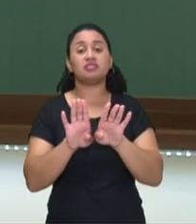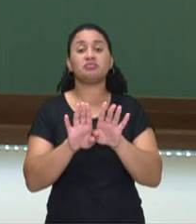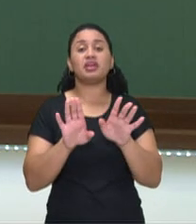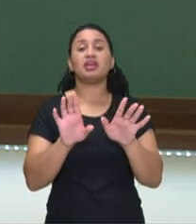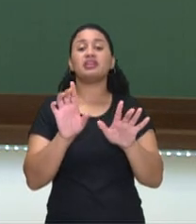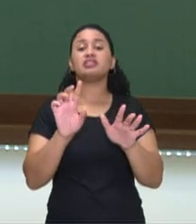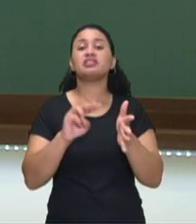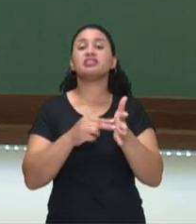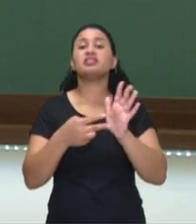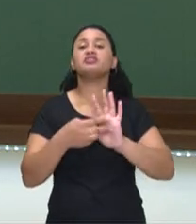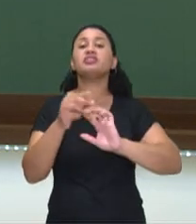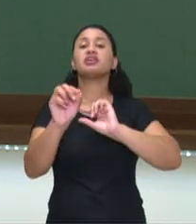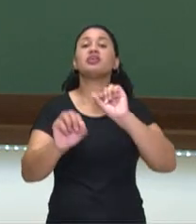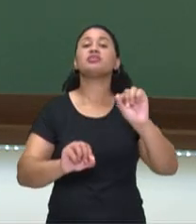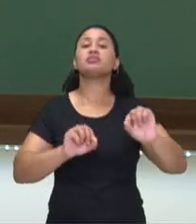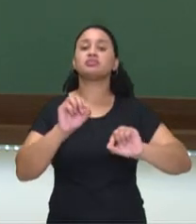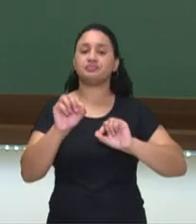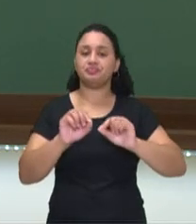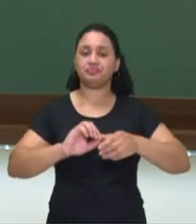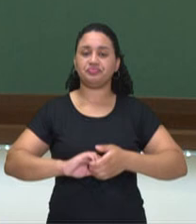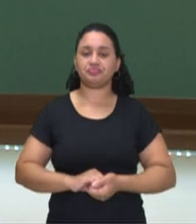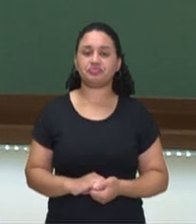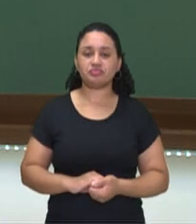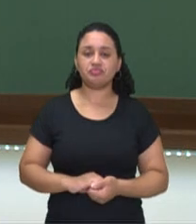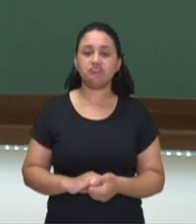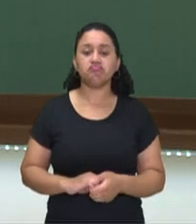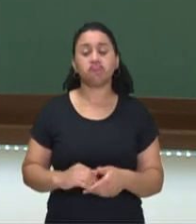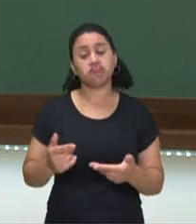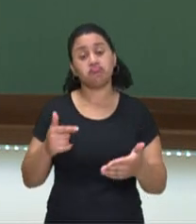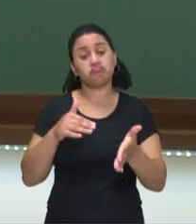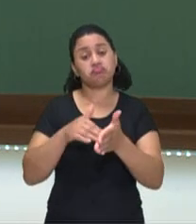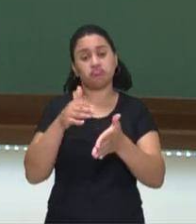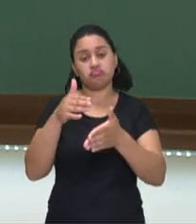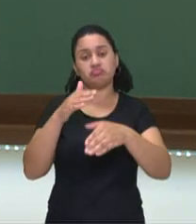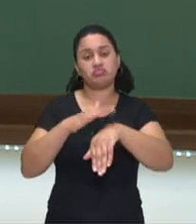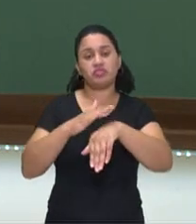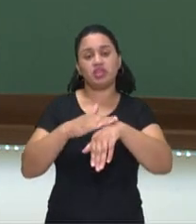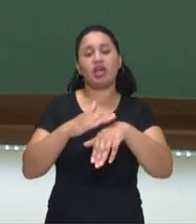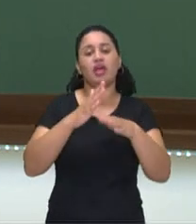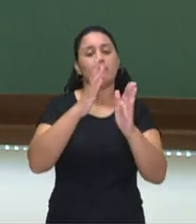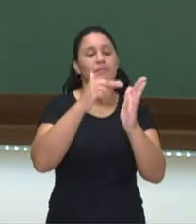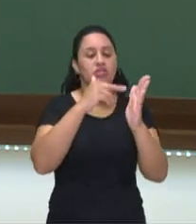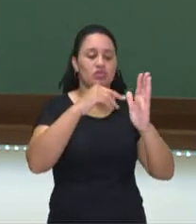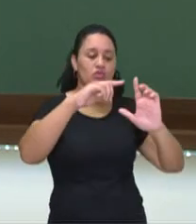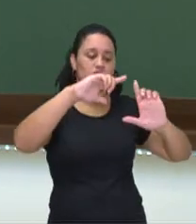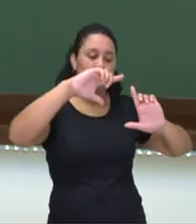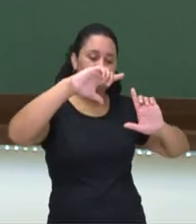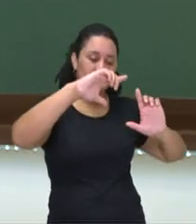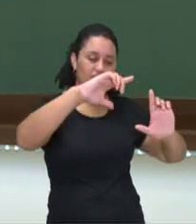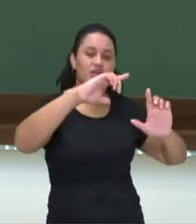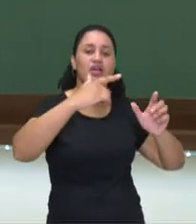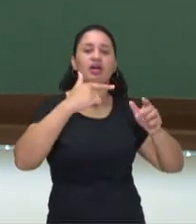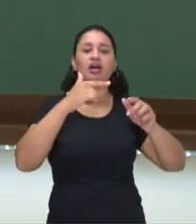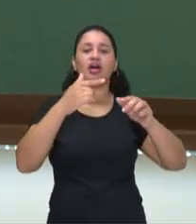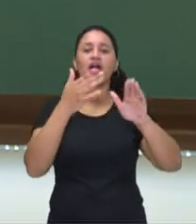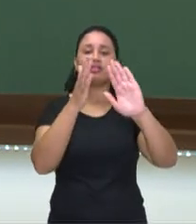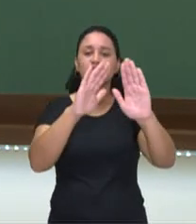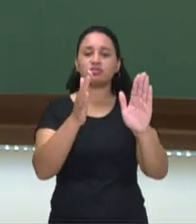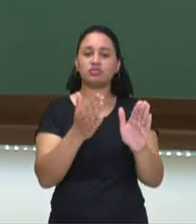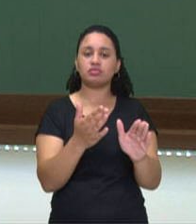quer dizer todo esse texto? Que até esse tempo, a pintura, a escultura, elas